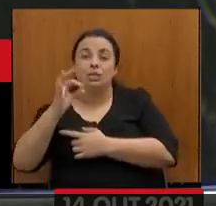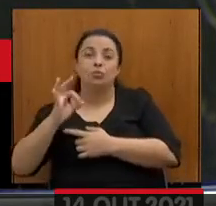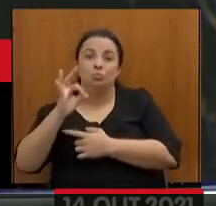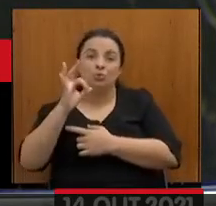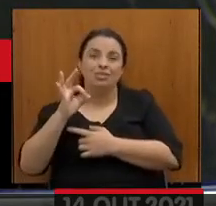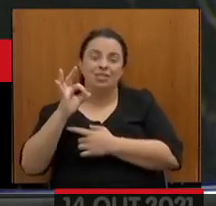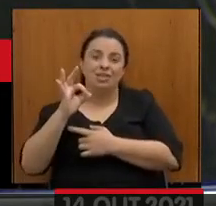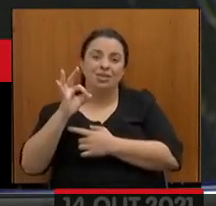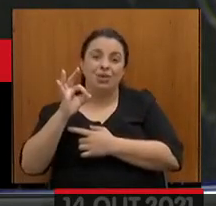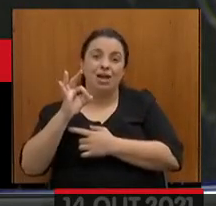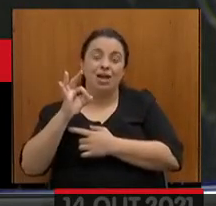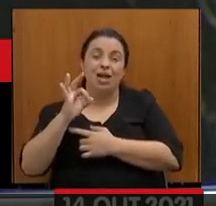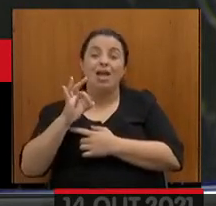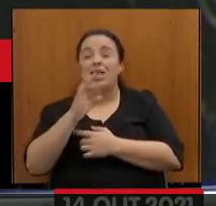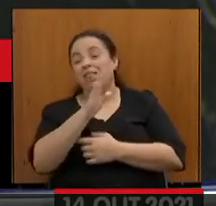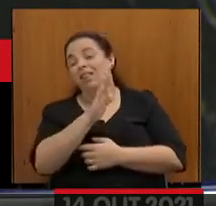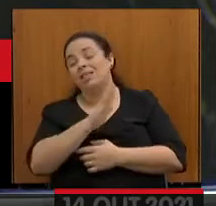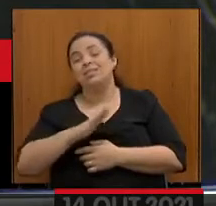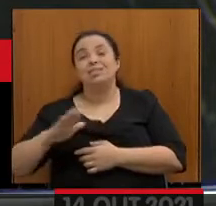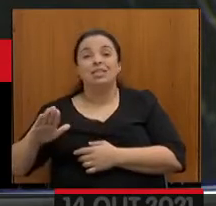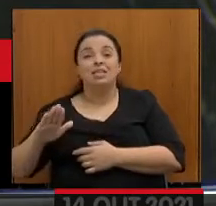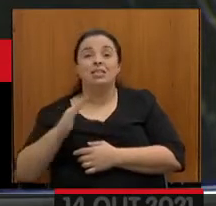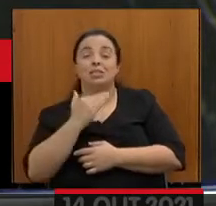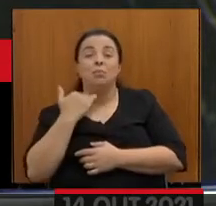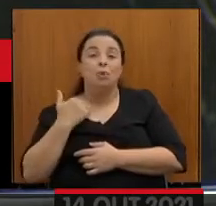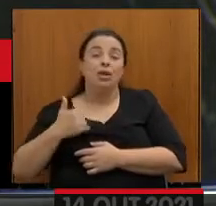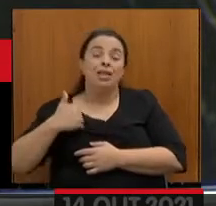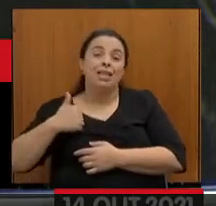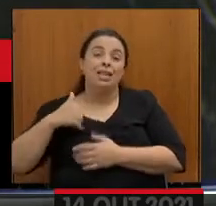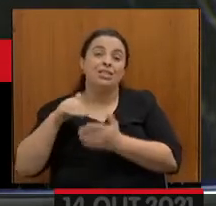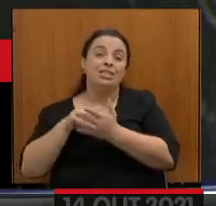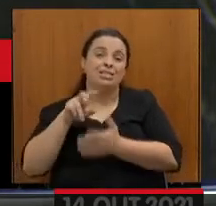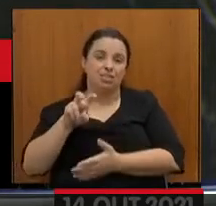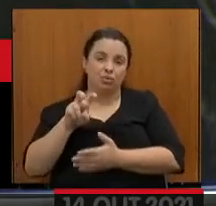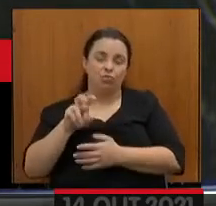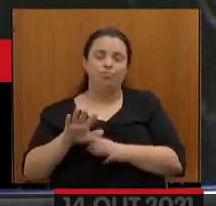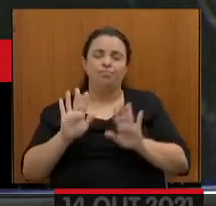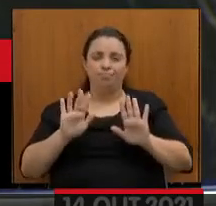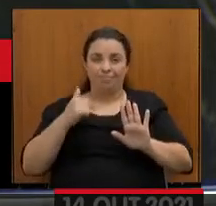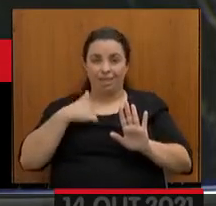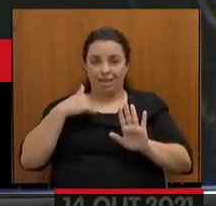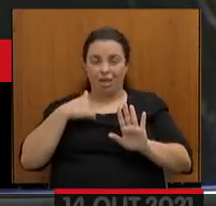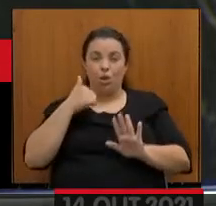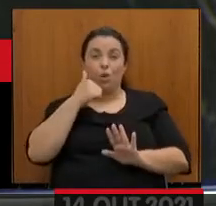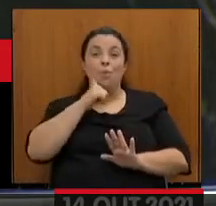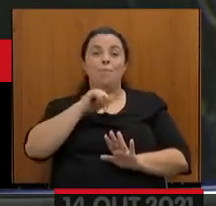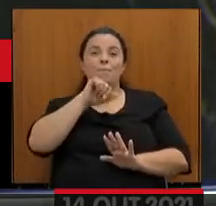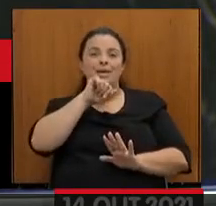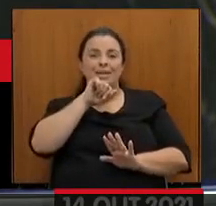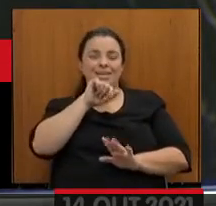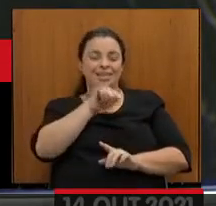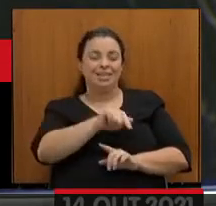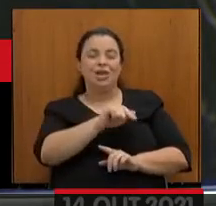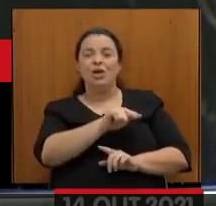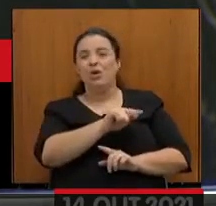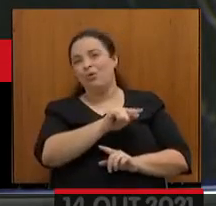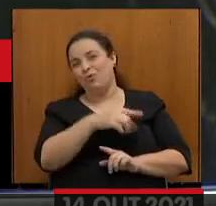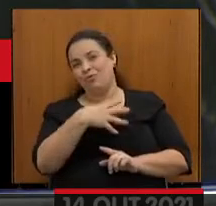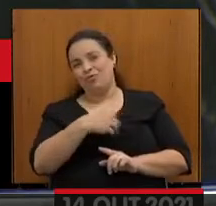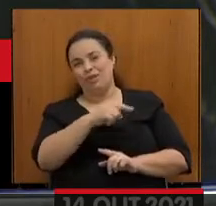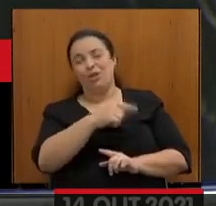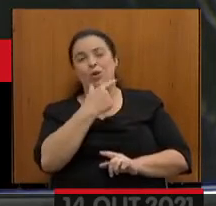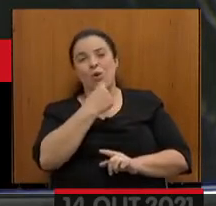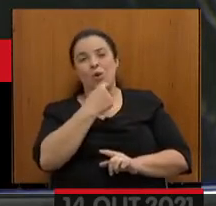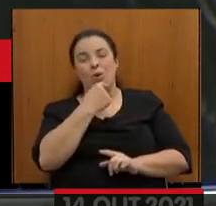idade. Eu quero registrar aqui que eu sou mãe do João, que tem 5 anos de idade, do Antônio, que tem 3 anos,